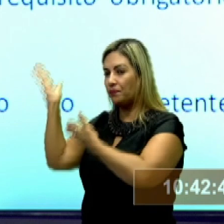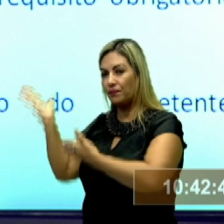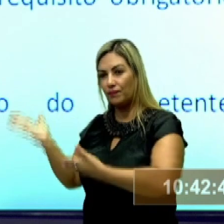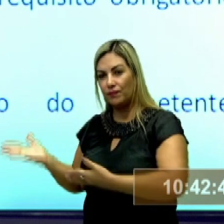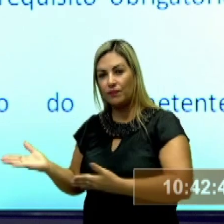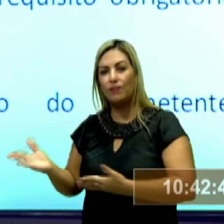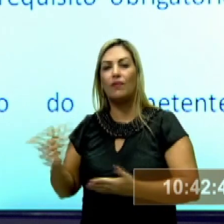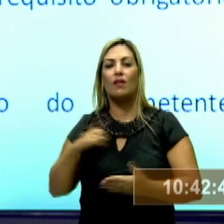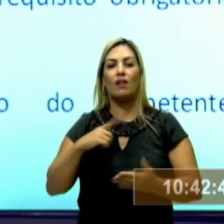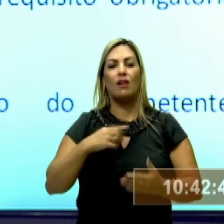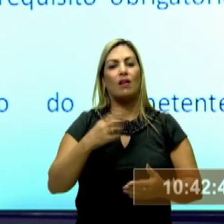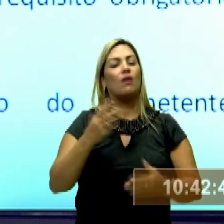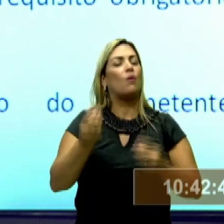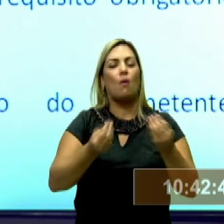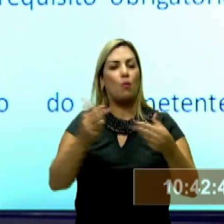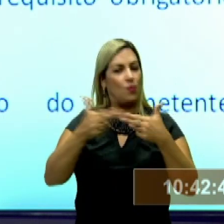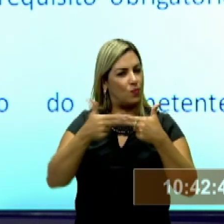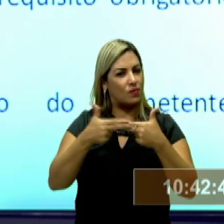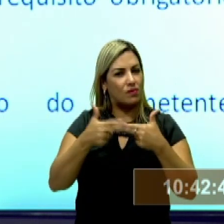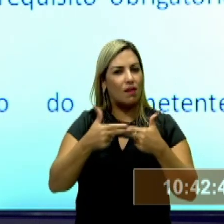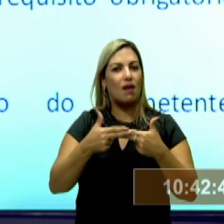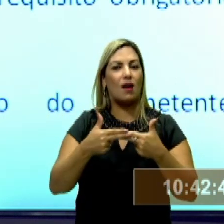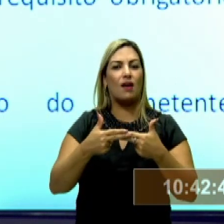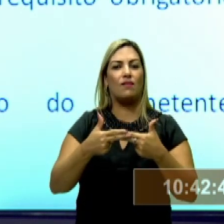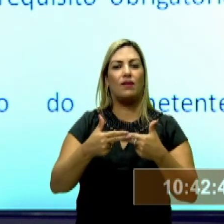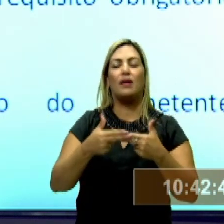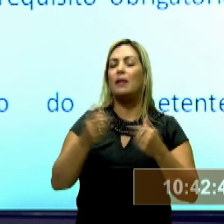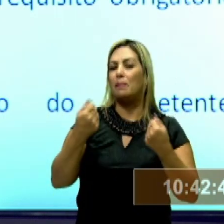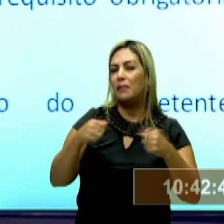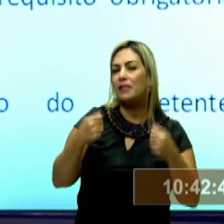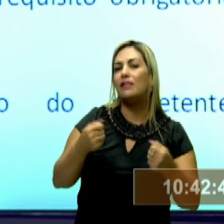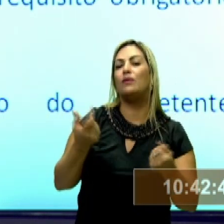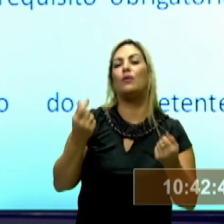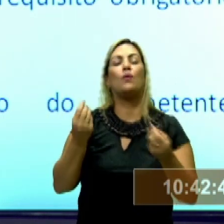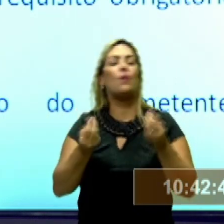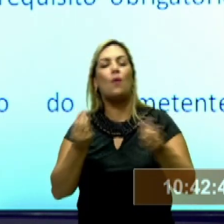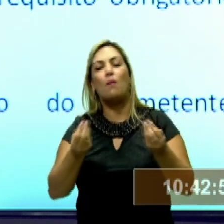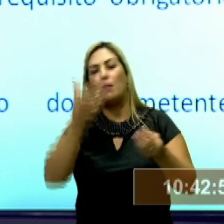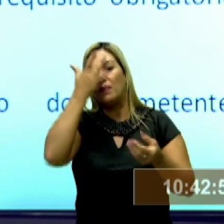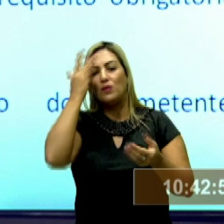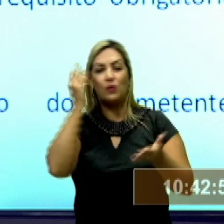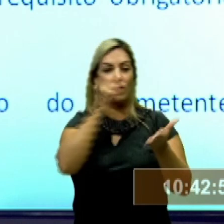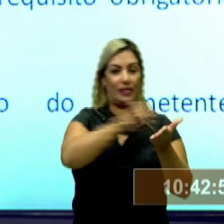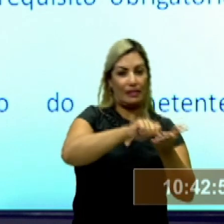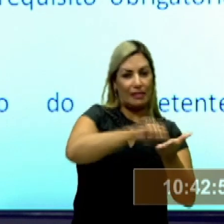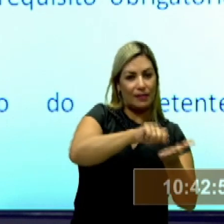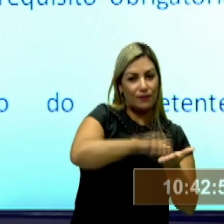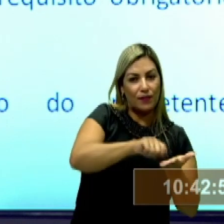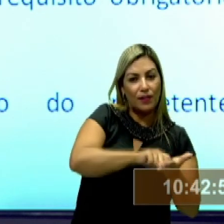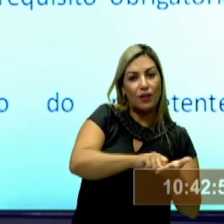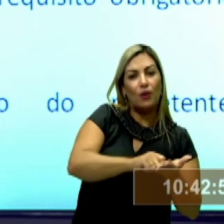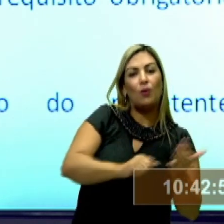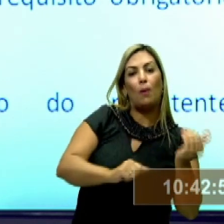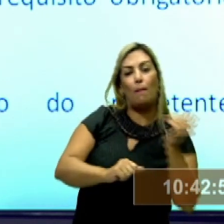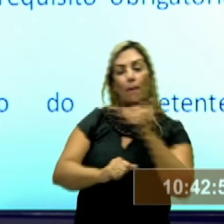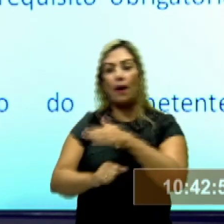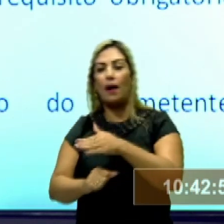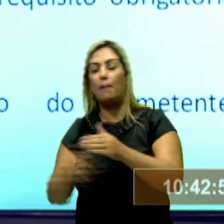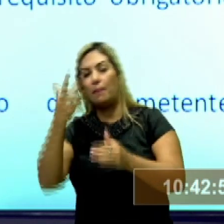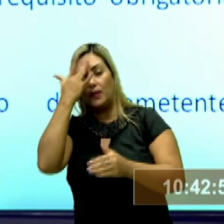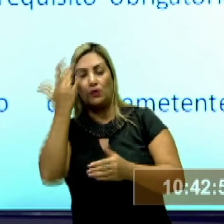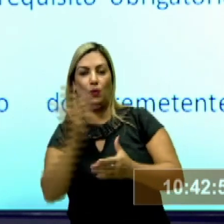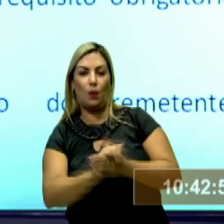fórmula utilizada com mais frequência, é diretor, senhor, depende a quem ele se remete, quem escreveu a matéria.